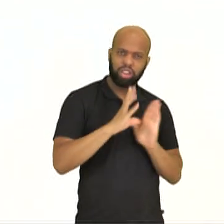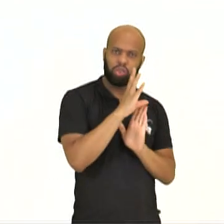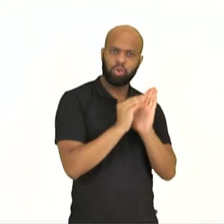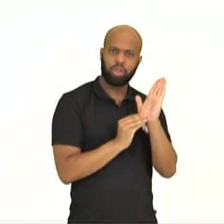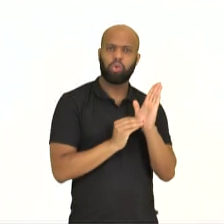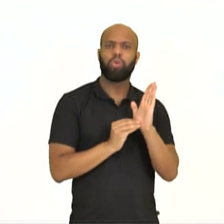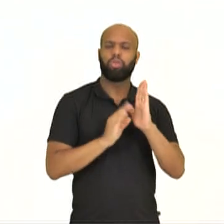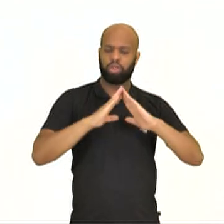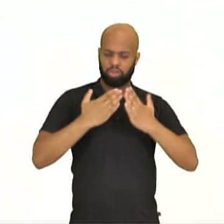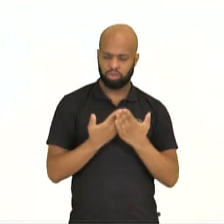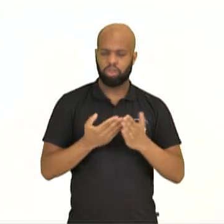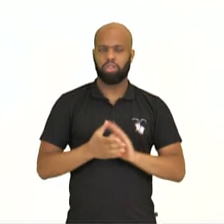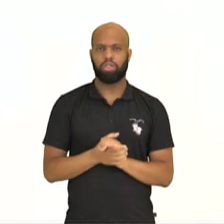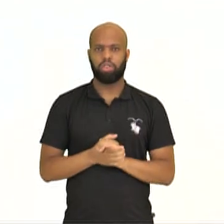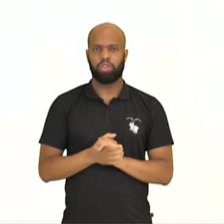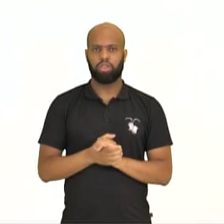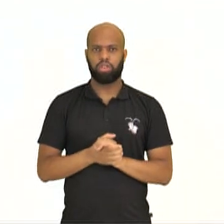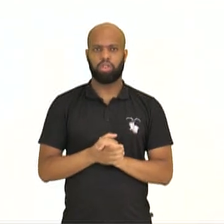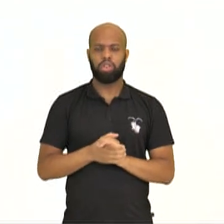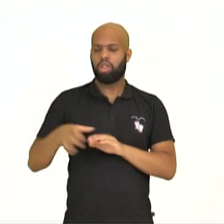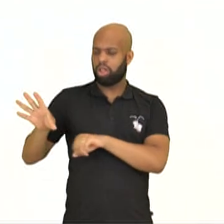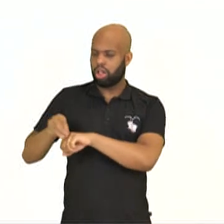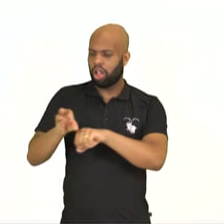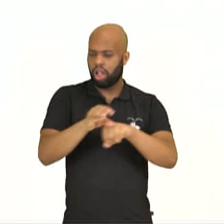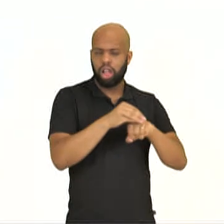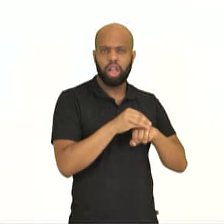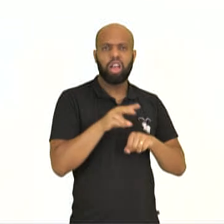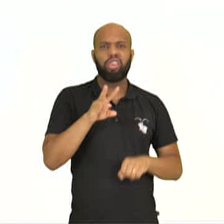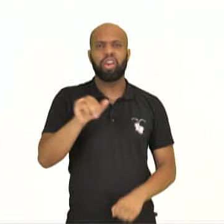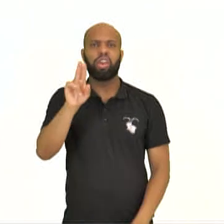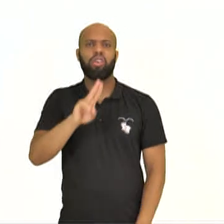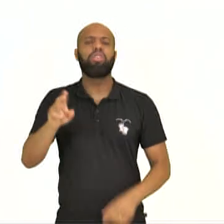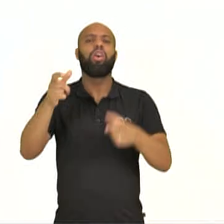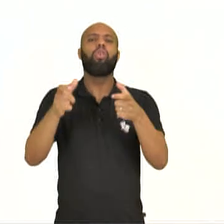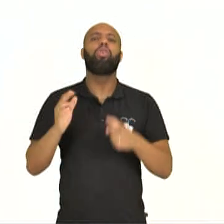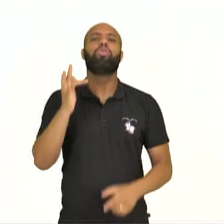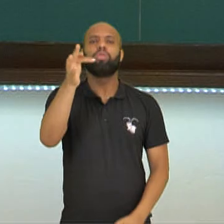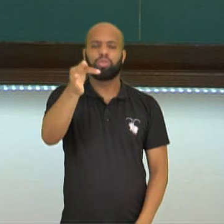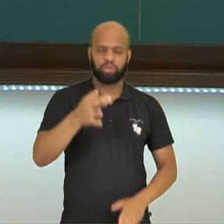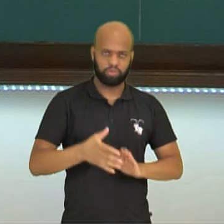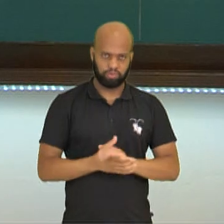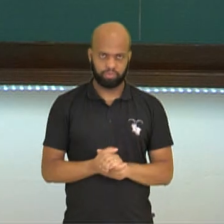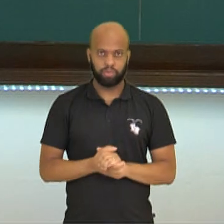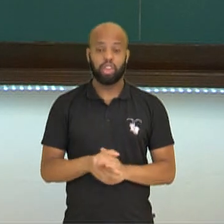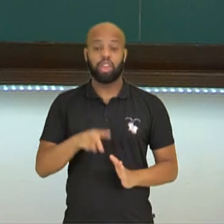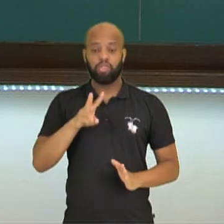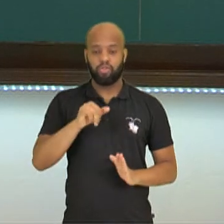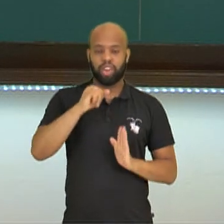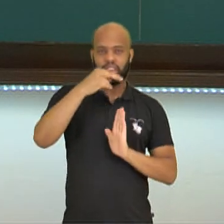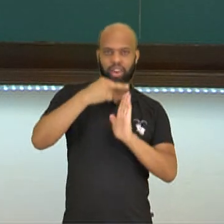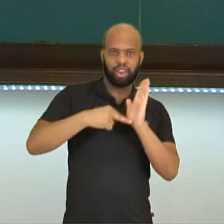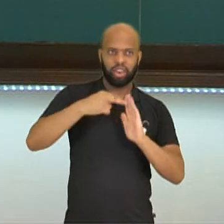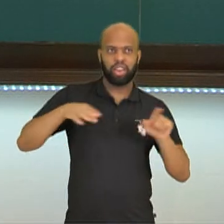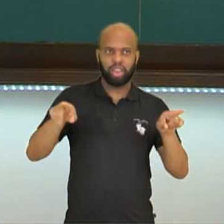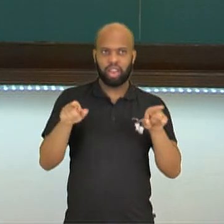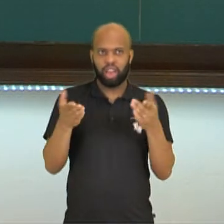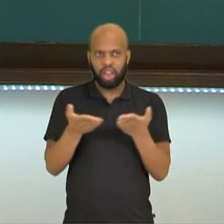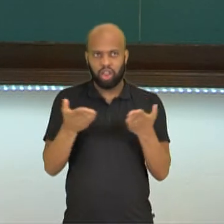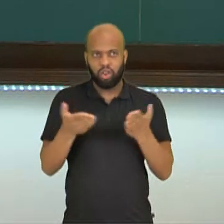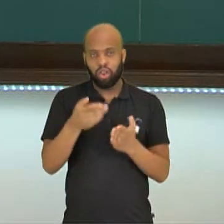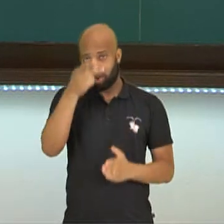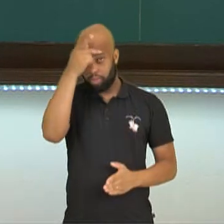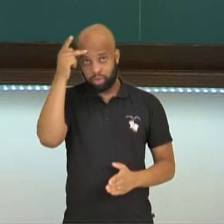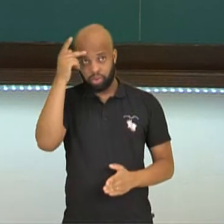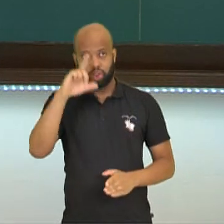usar todos esses conhecimentos que você vem adquirindo aqui na escola? Nós vamos ler agora uma pessoa